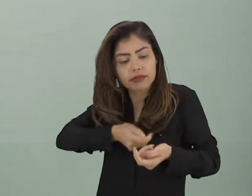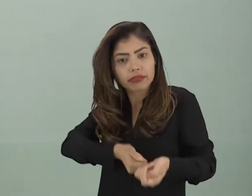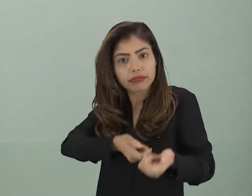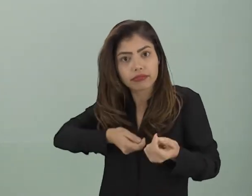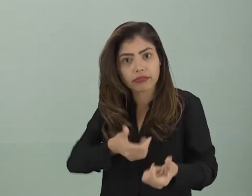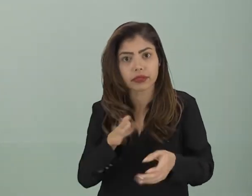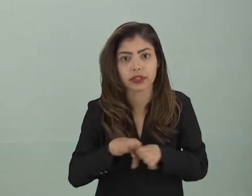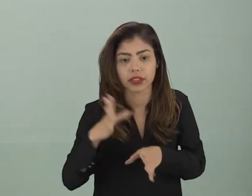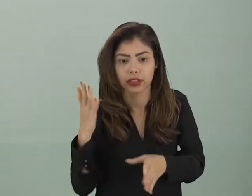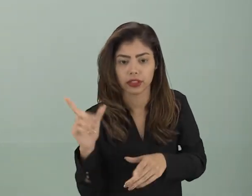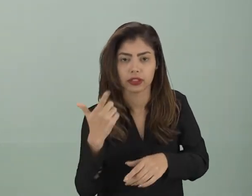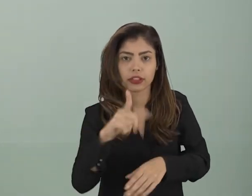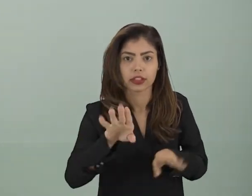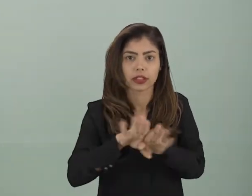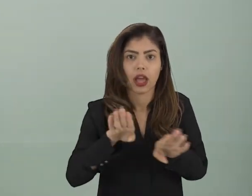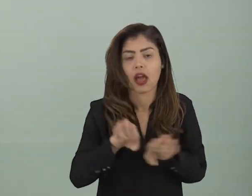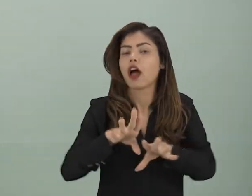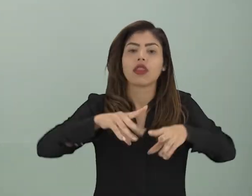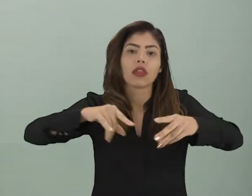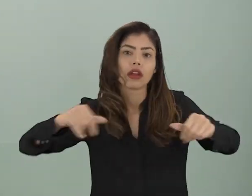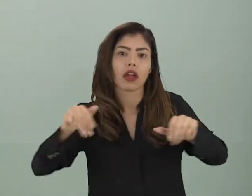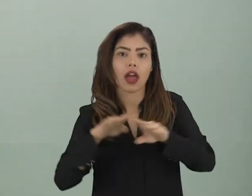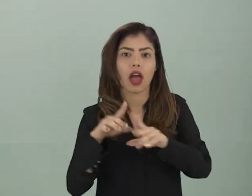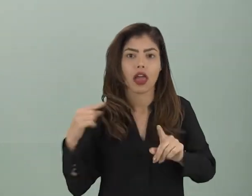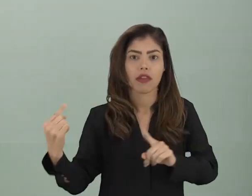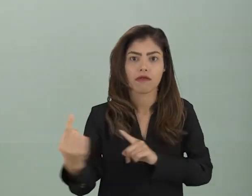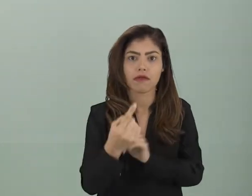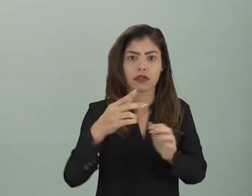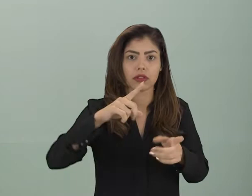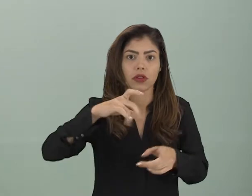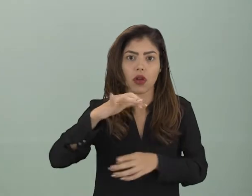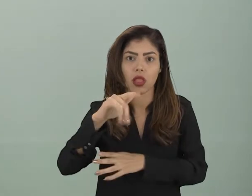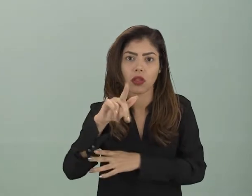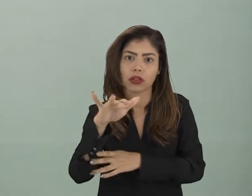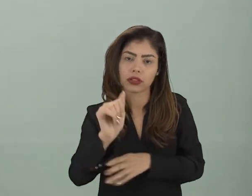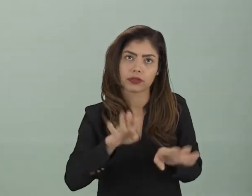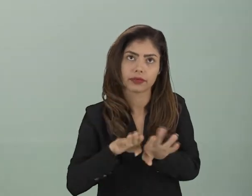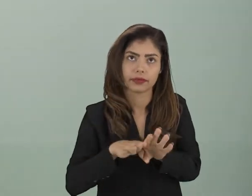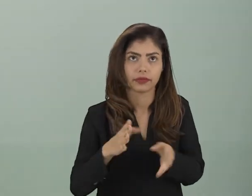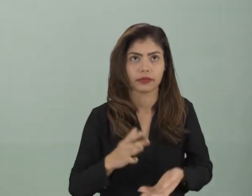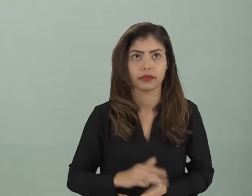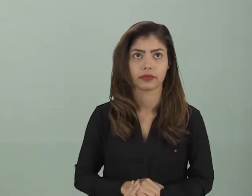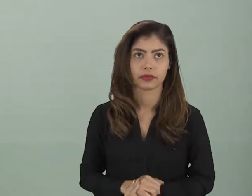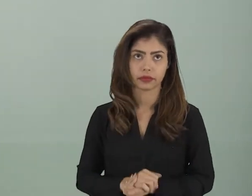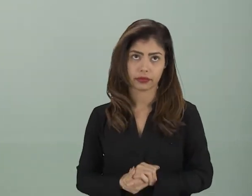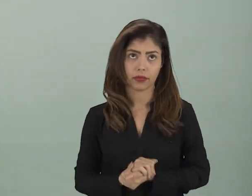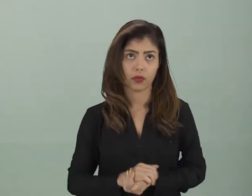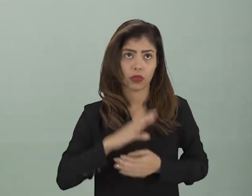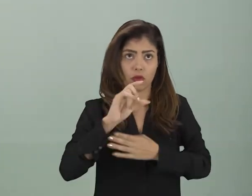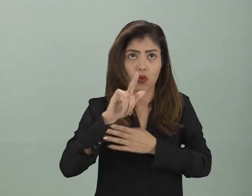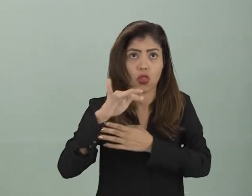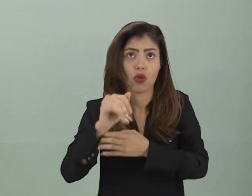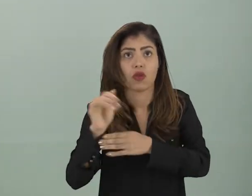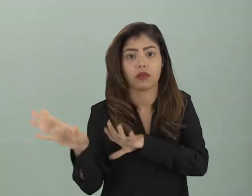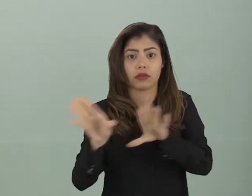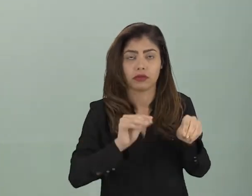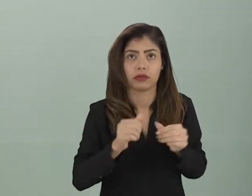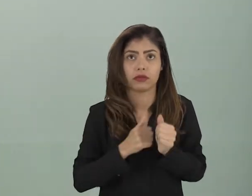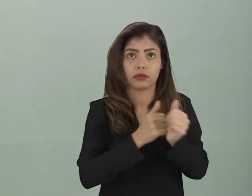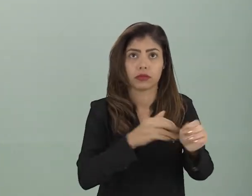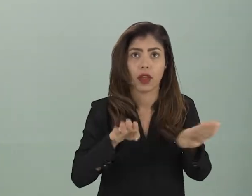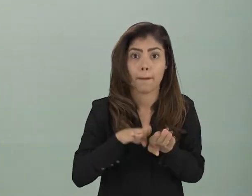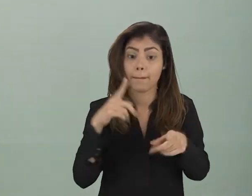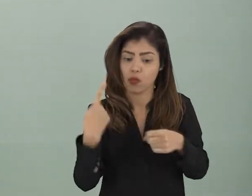para ganhar territórios, principalmente em volta de suas colônias. Continua o nosso material. Então, os colonos participaram porque